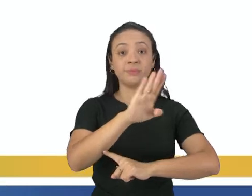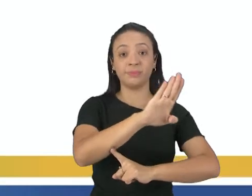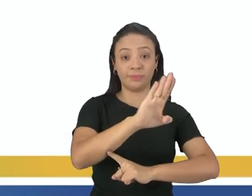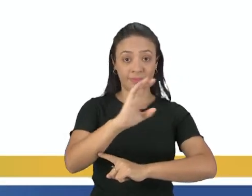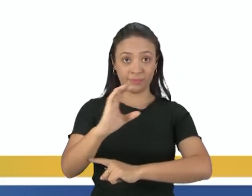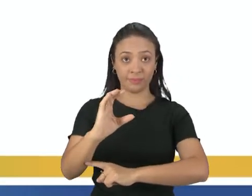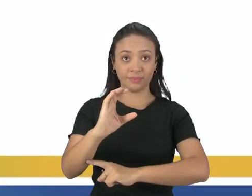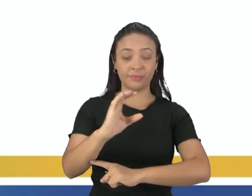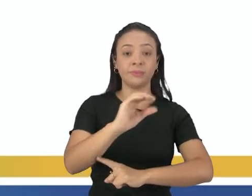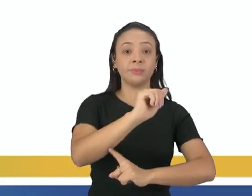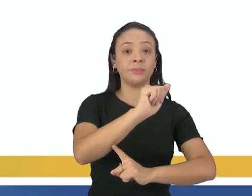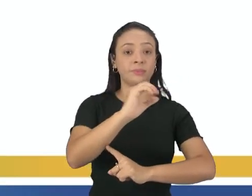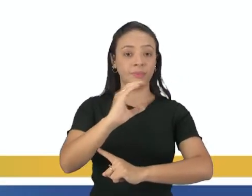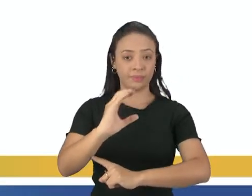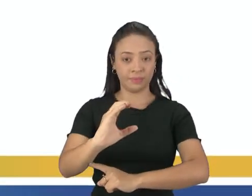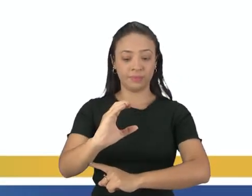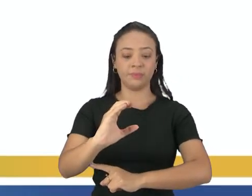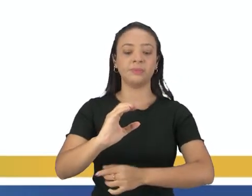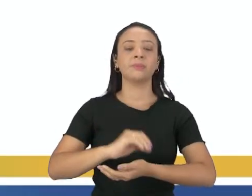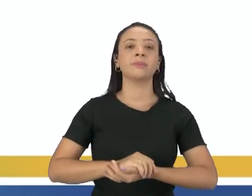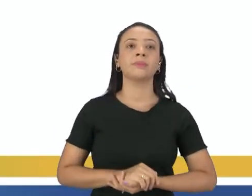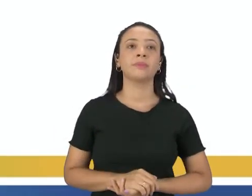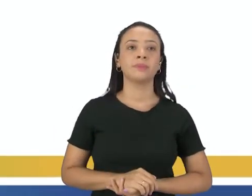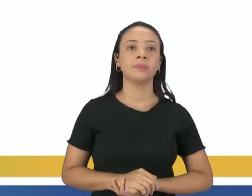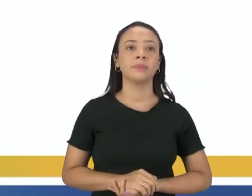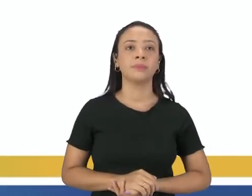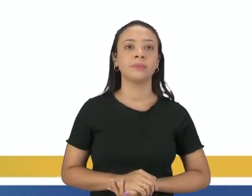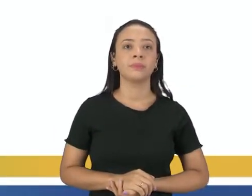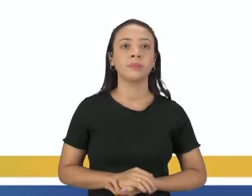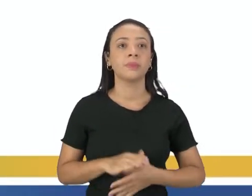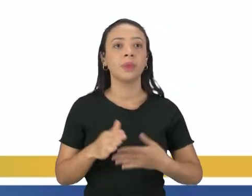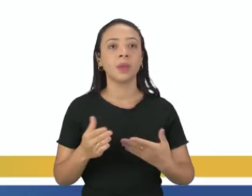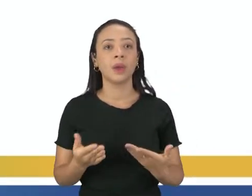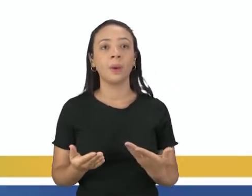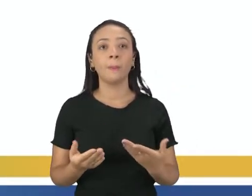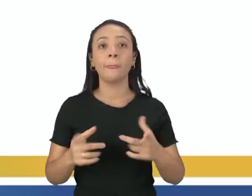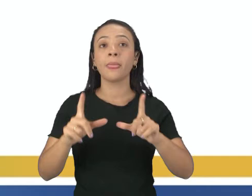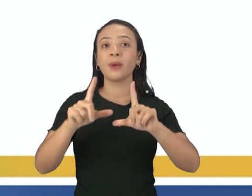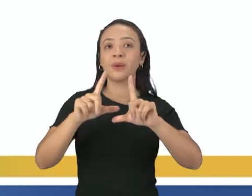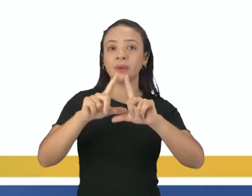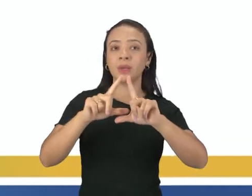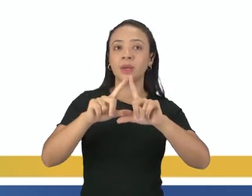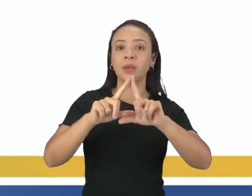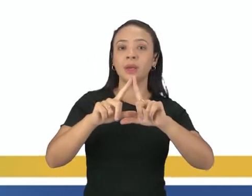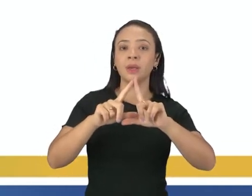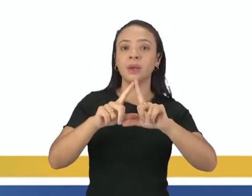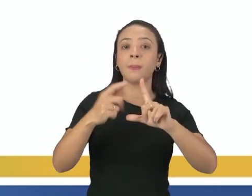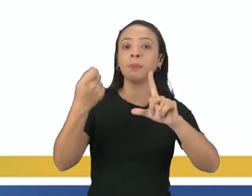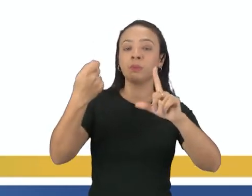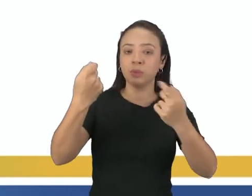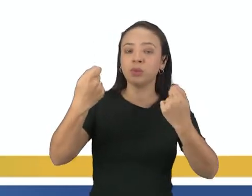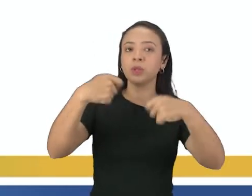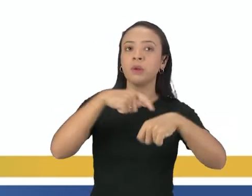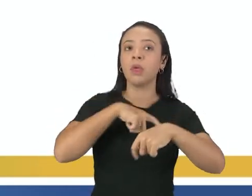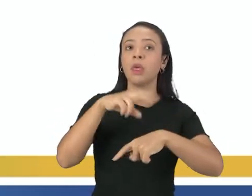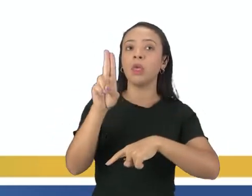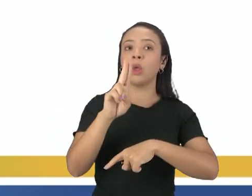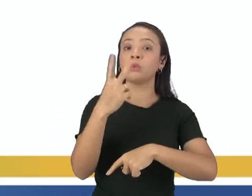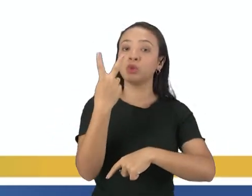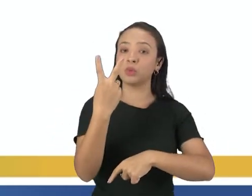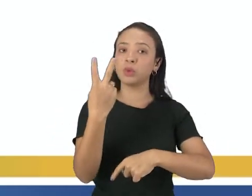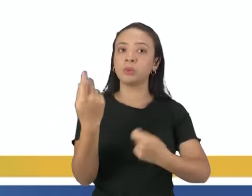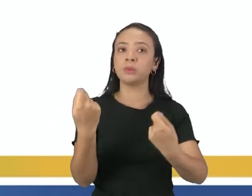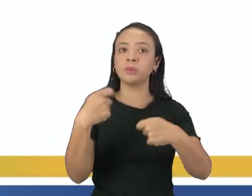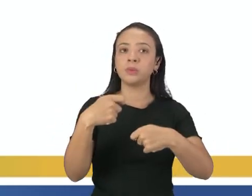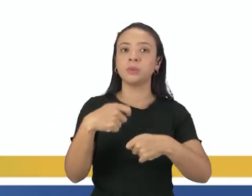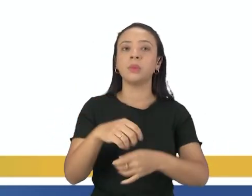AB, BC e AC. Então, esse triângulo ele pode ser nomeado de 2 maneiras. Ele